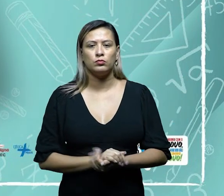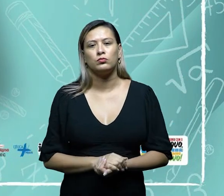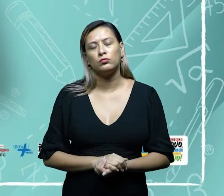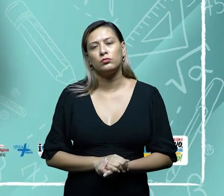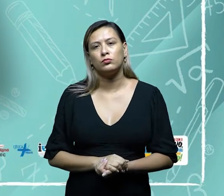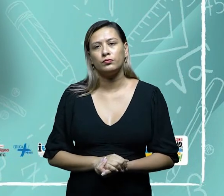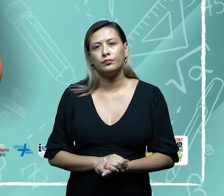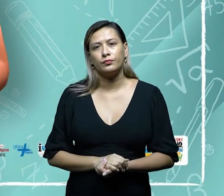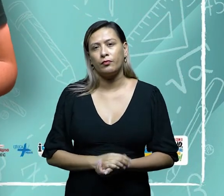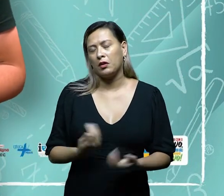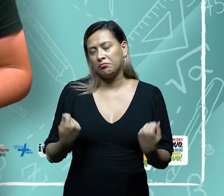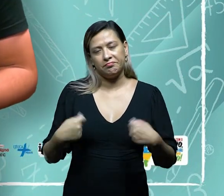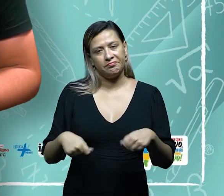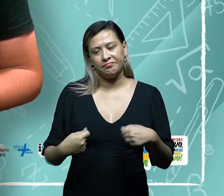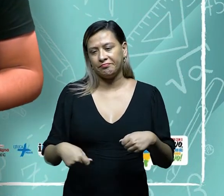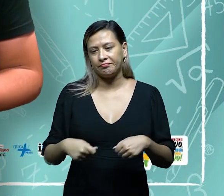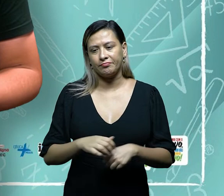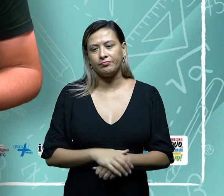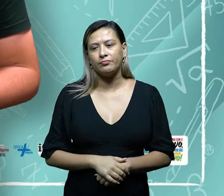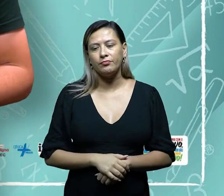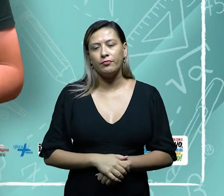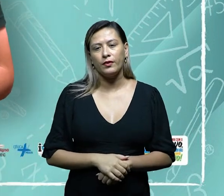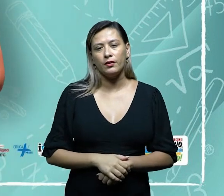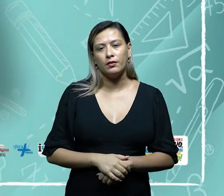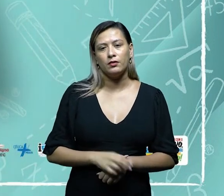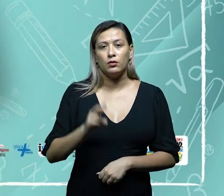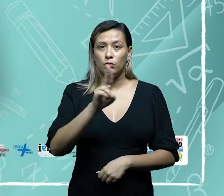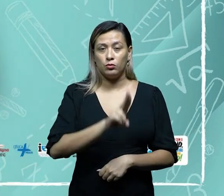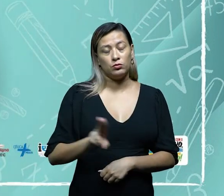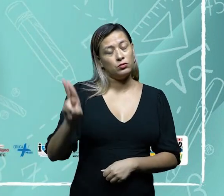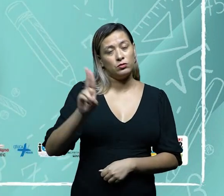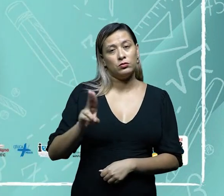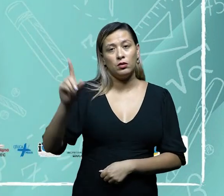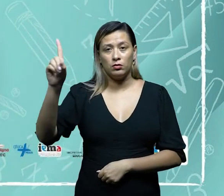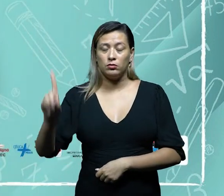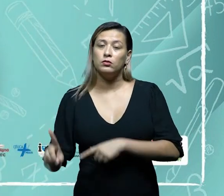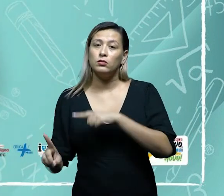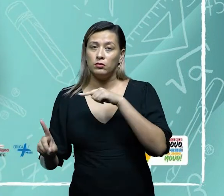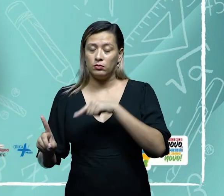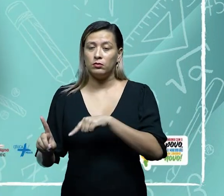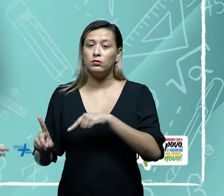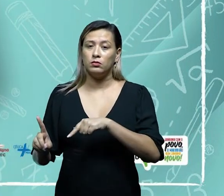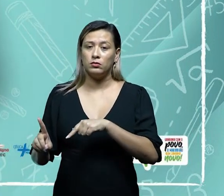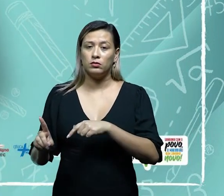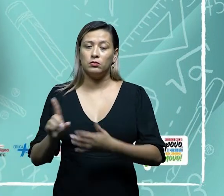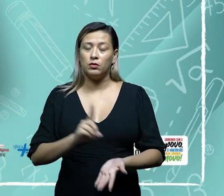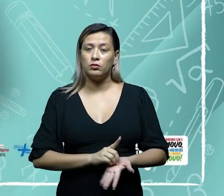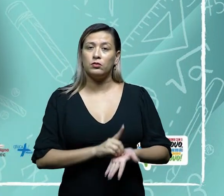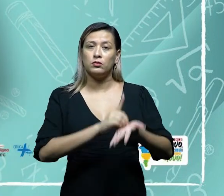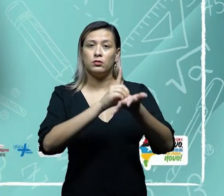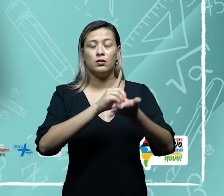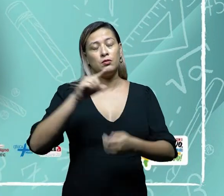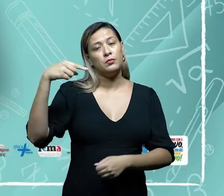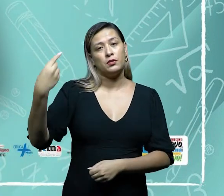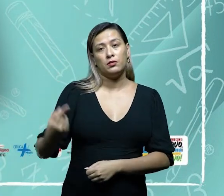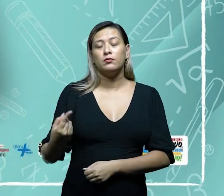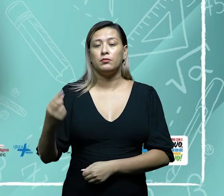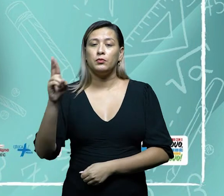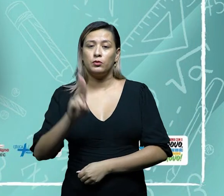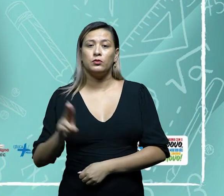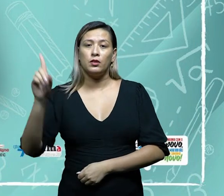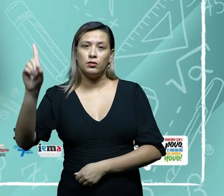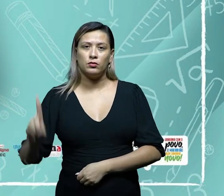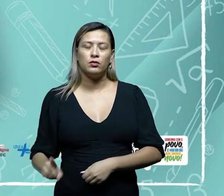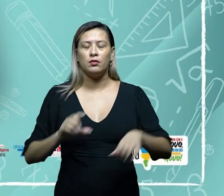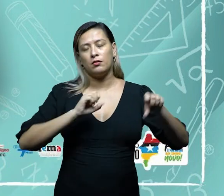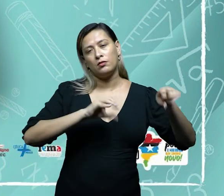cumulativamente. Eu não preciso, de fato, exercer primeiro o meu direito, né, à dignidade, para depois exercer o meu